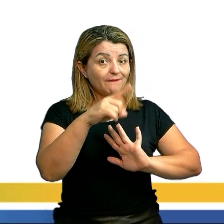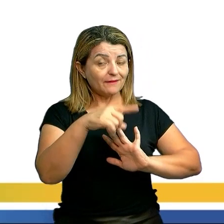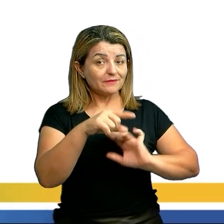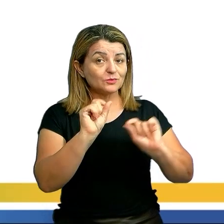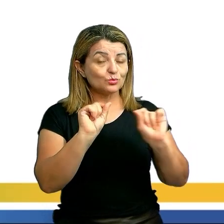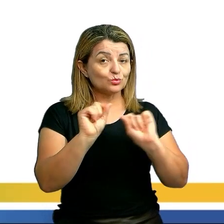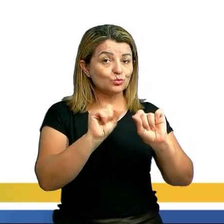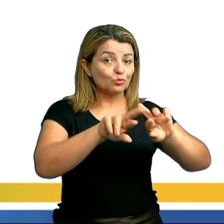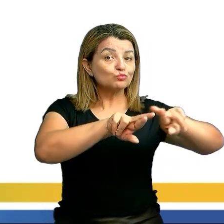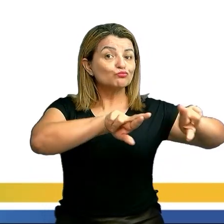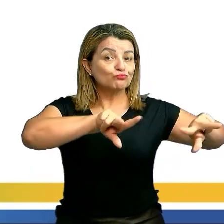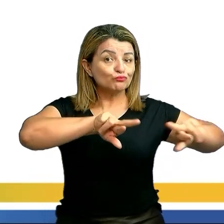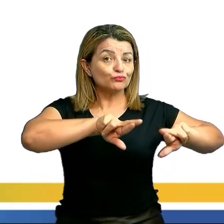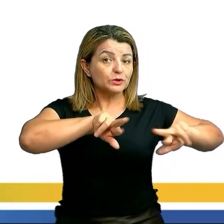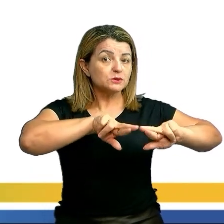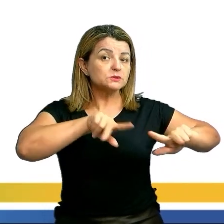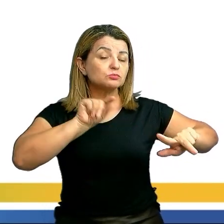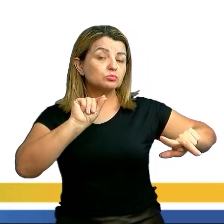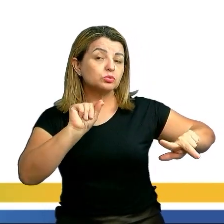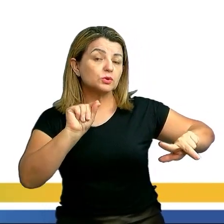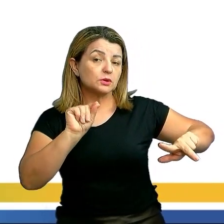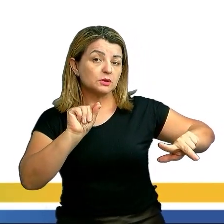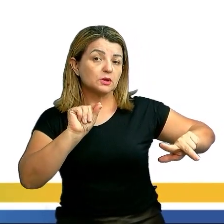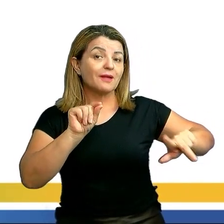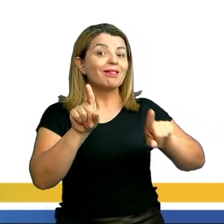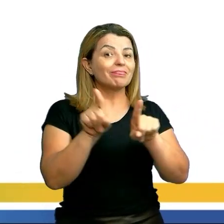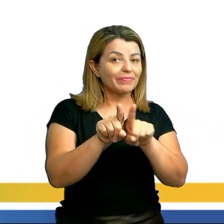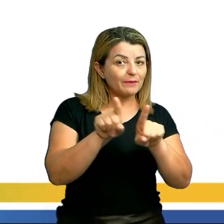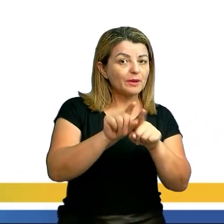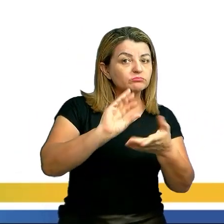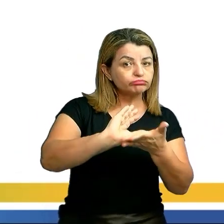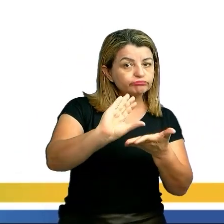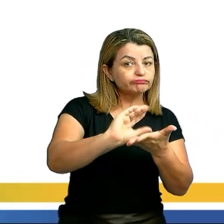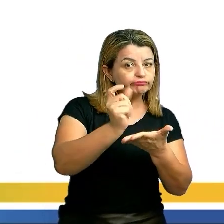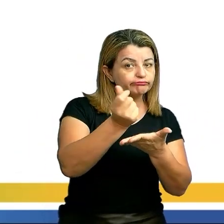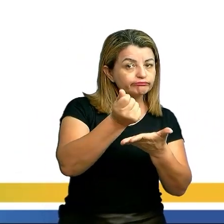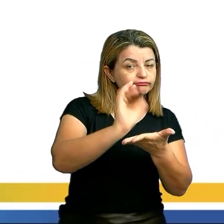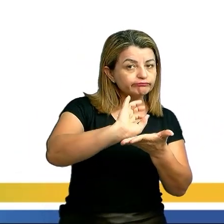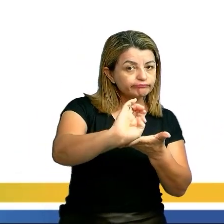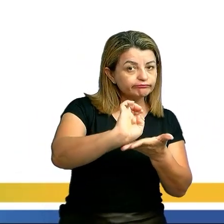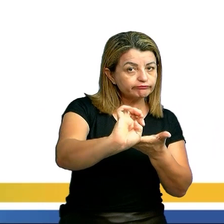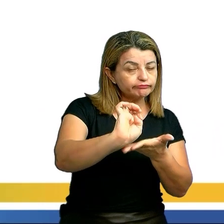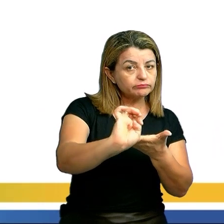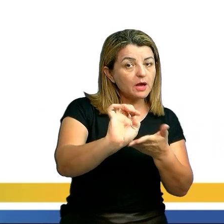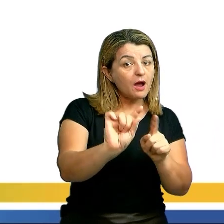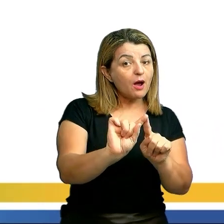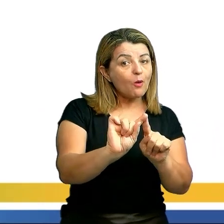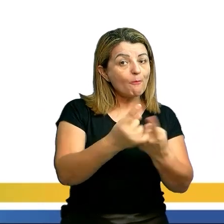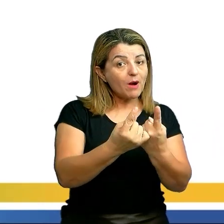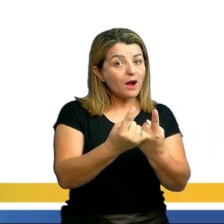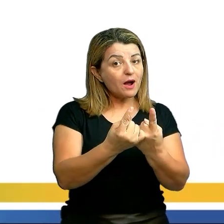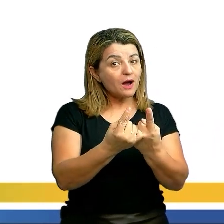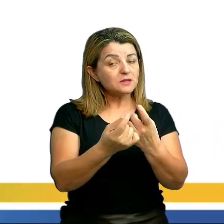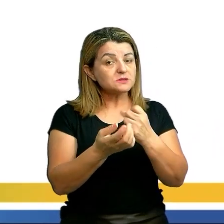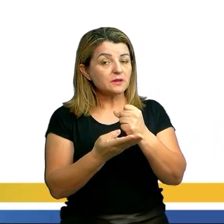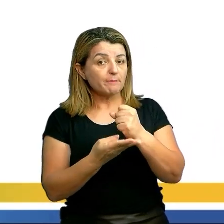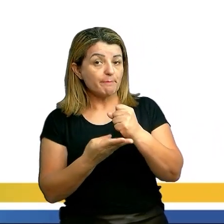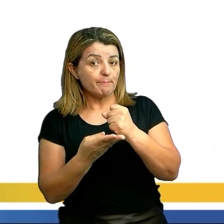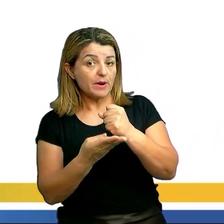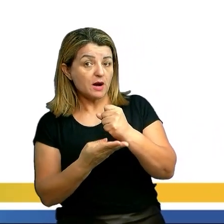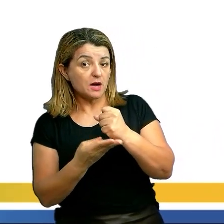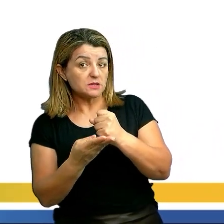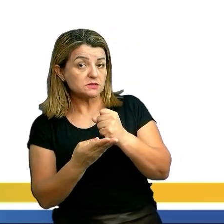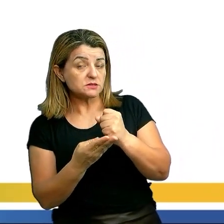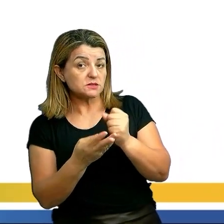ele se diferencia no sentido de que ele também concede empréstimos, mas ele concede baseando-se em